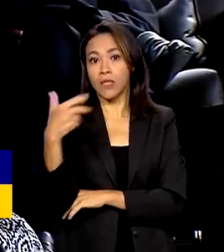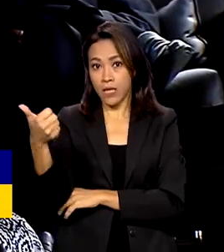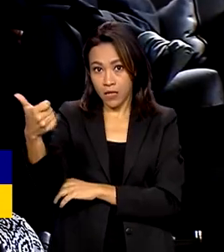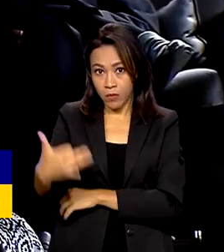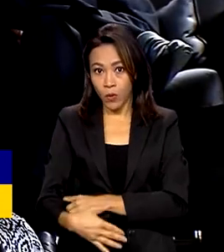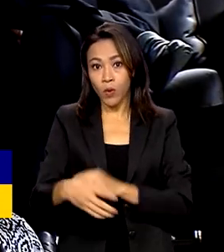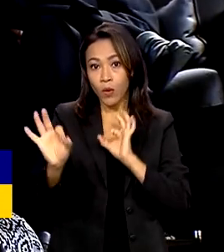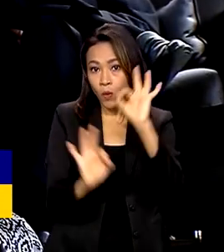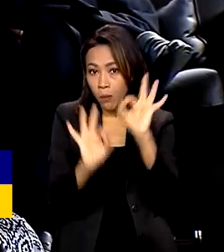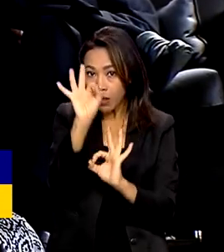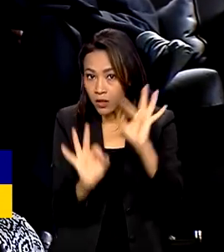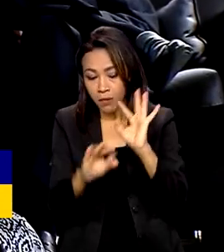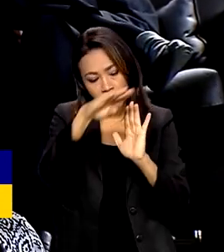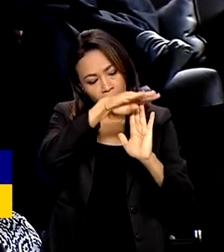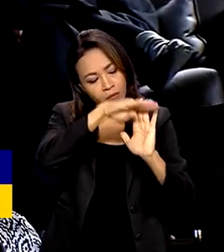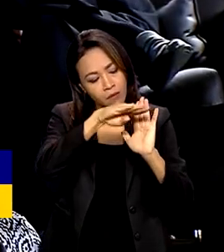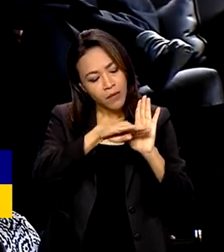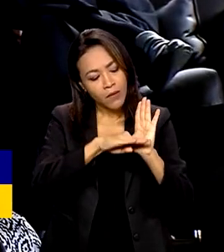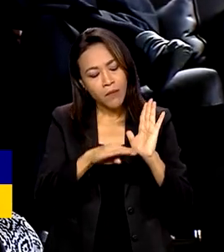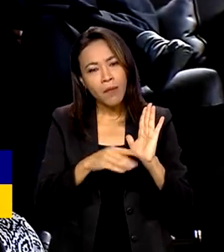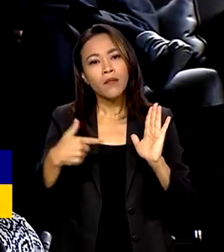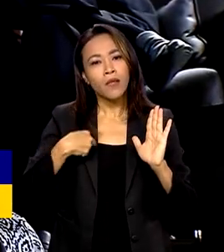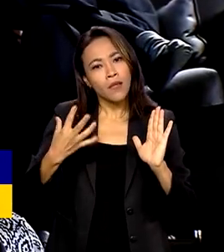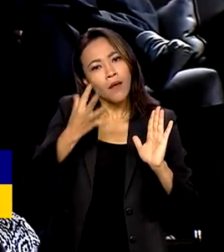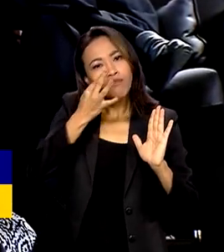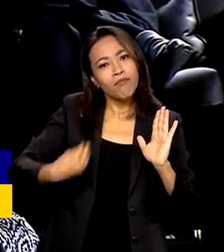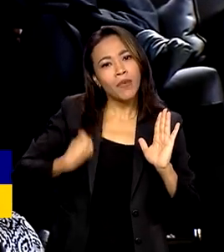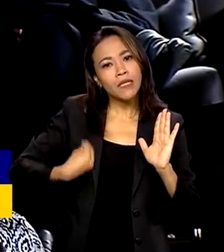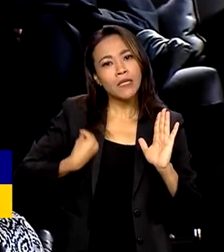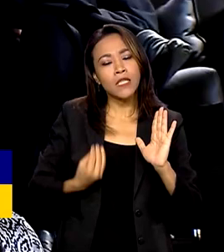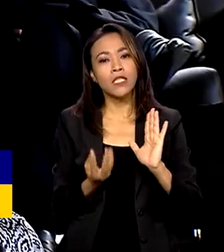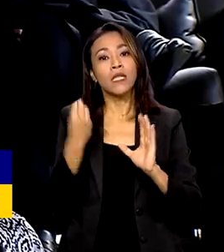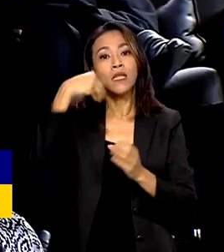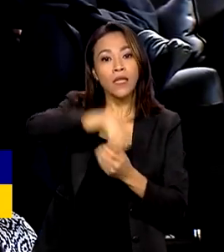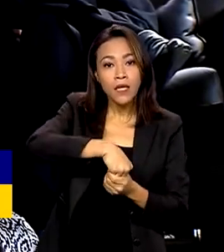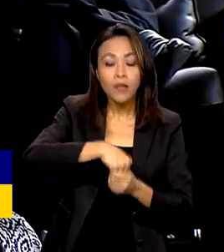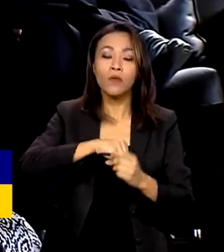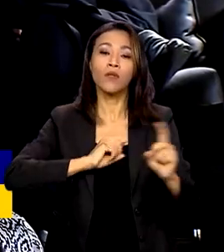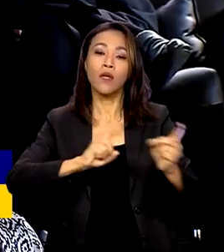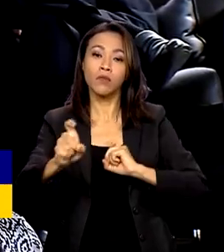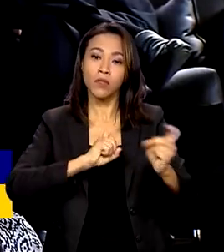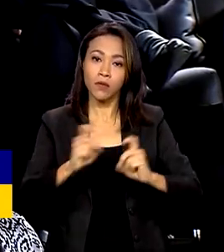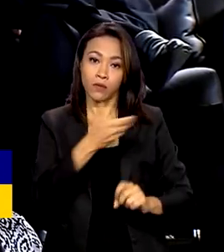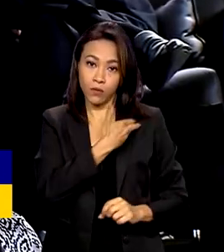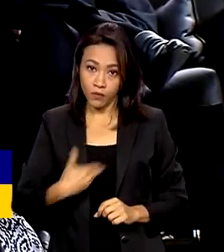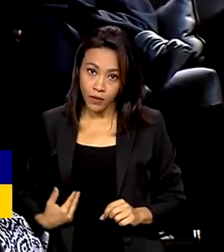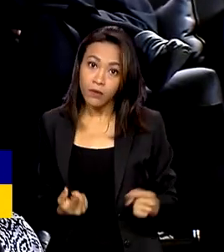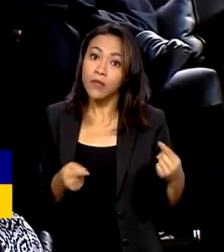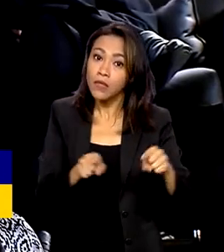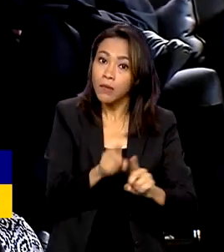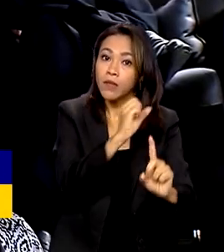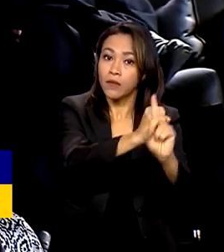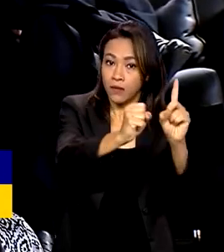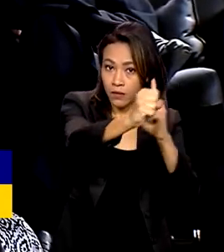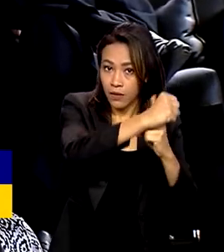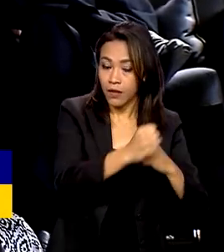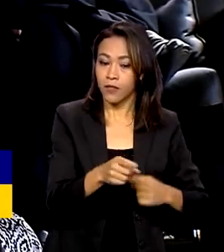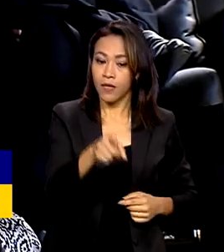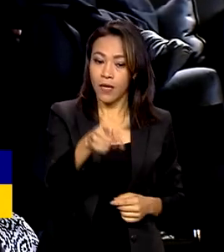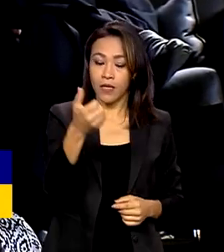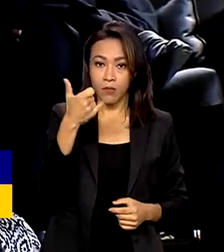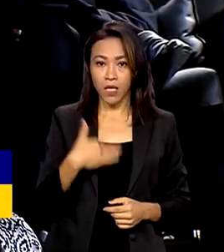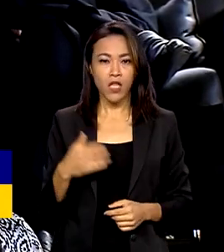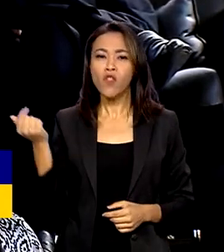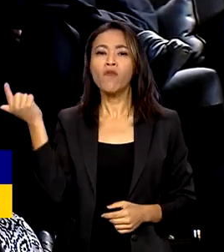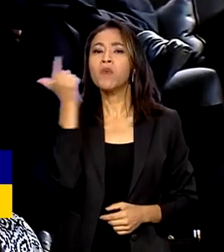deve estar presente em todos os setores do Governo e da sociedade nós não vamos conseguir reduzir a